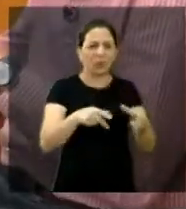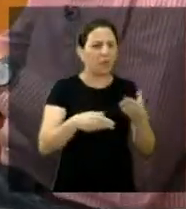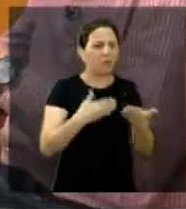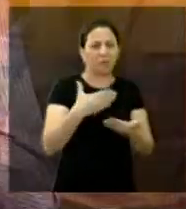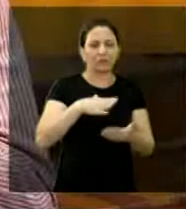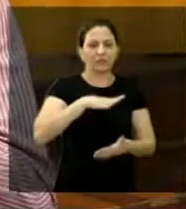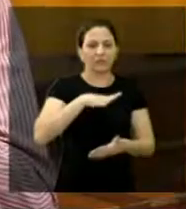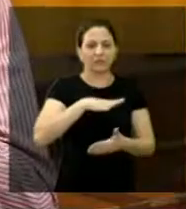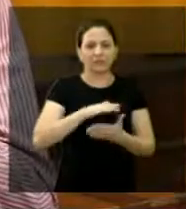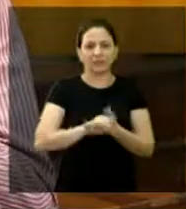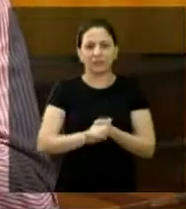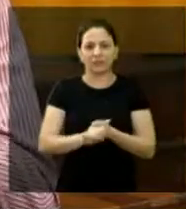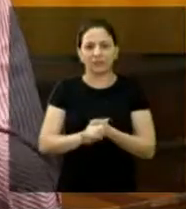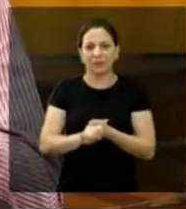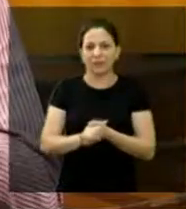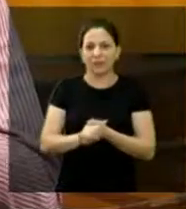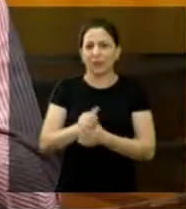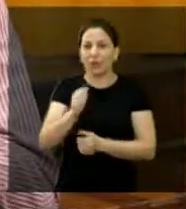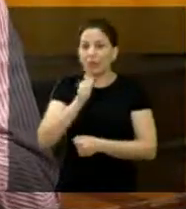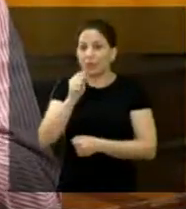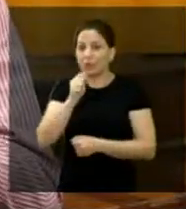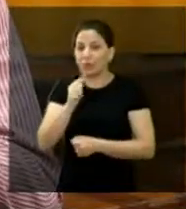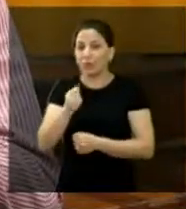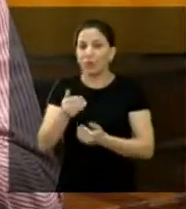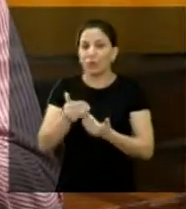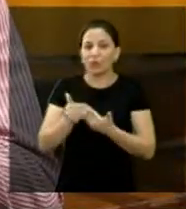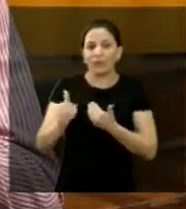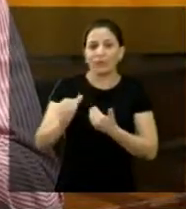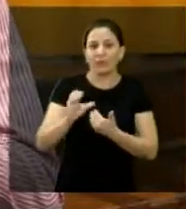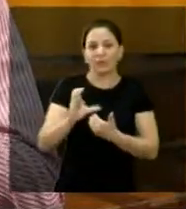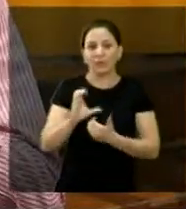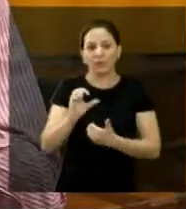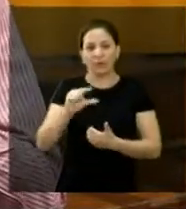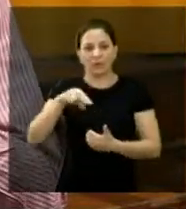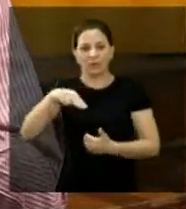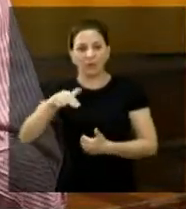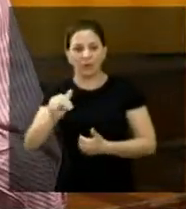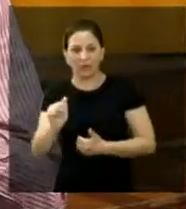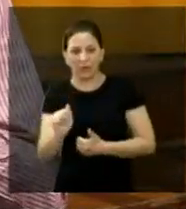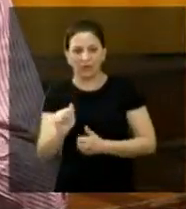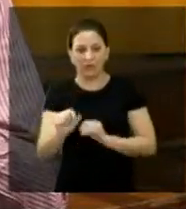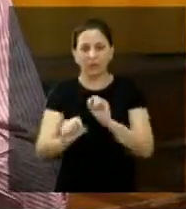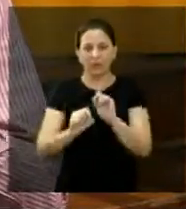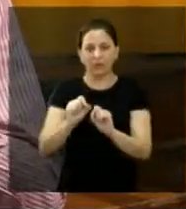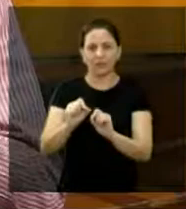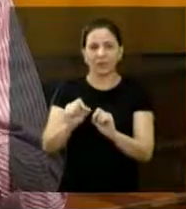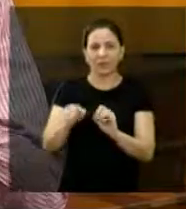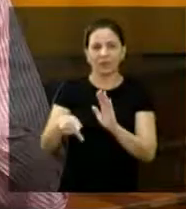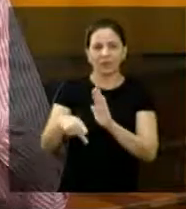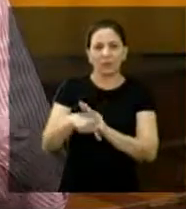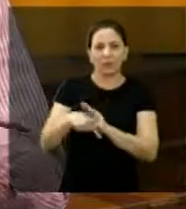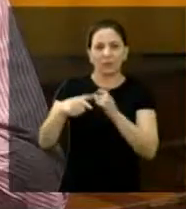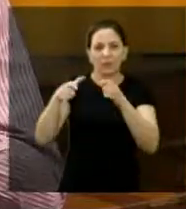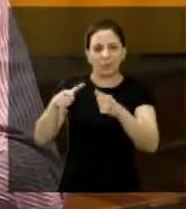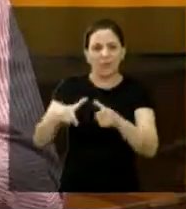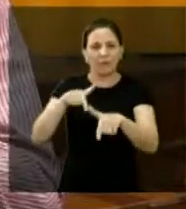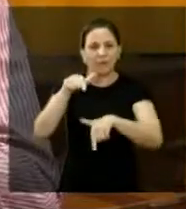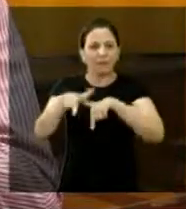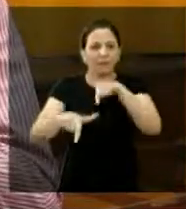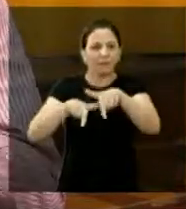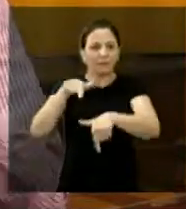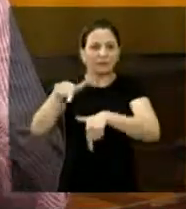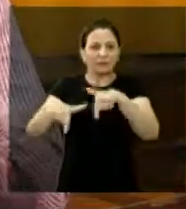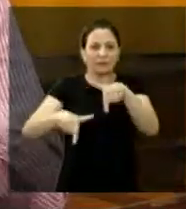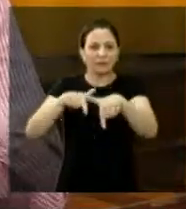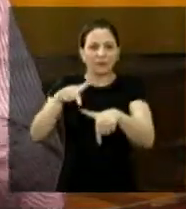de microfone, Wagner, eu comecei em Colina, no serviço de alto-falantes Continental. Era aquele serviço que